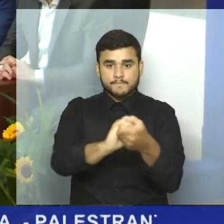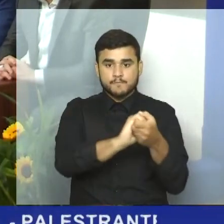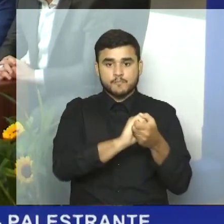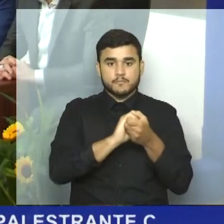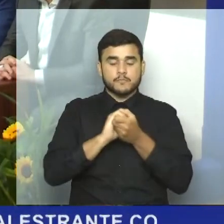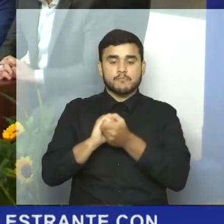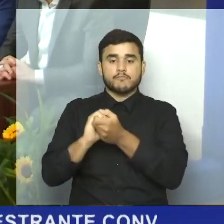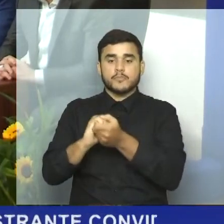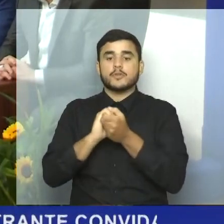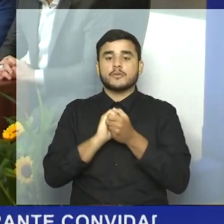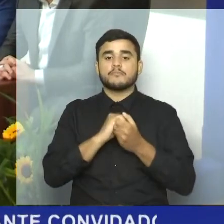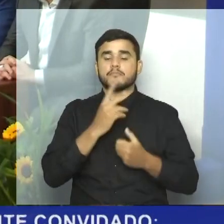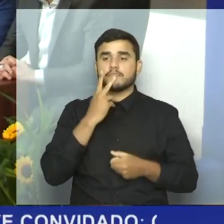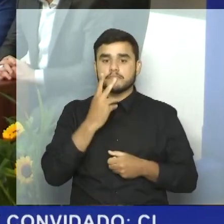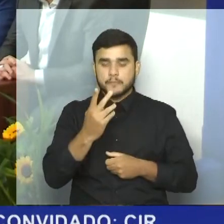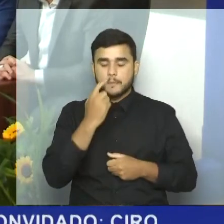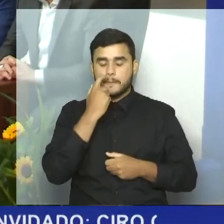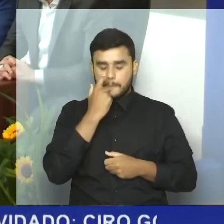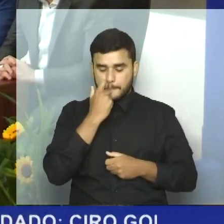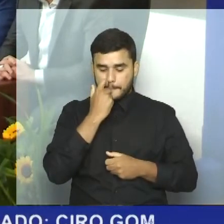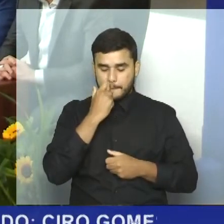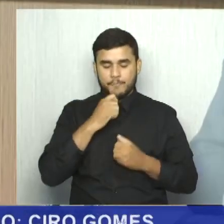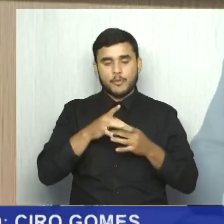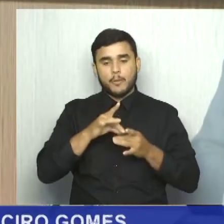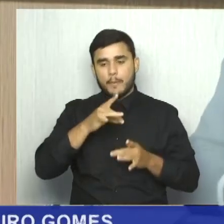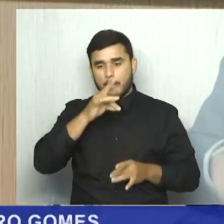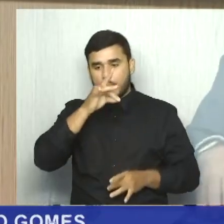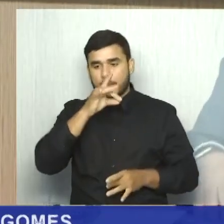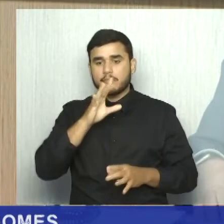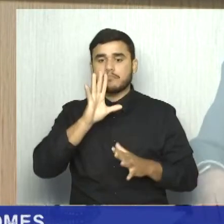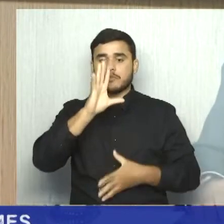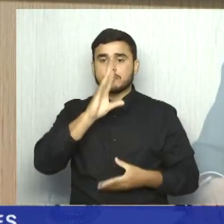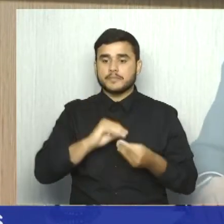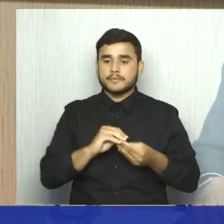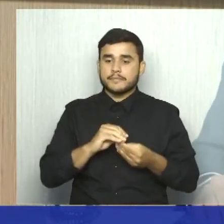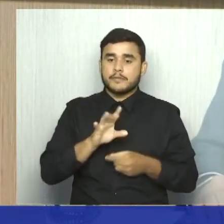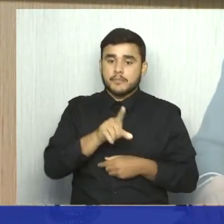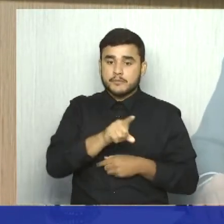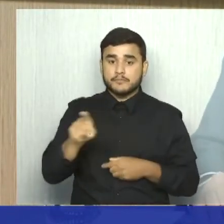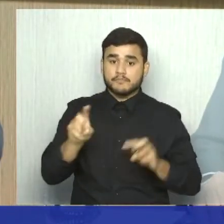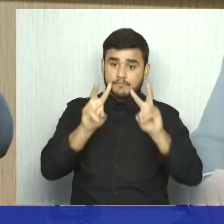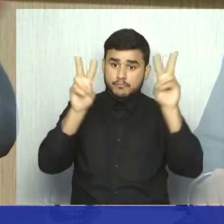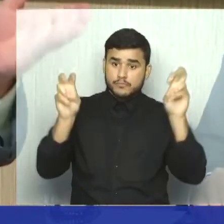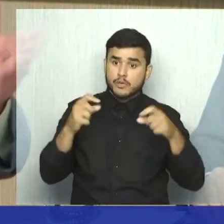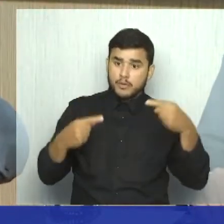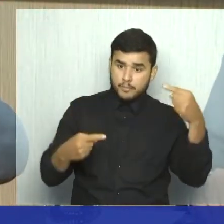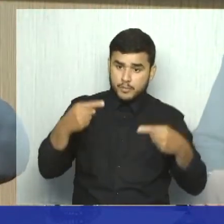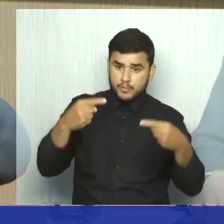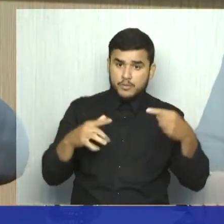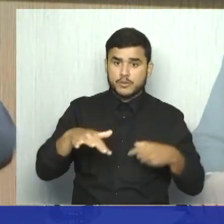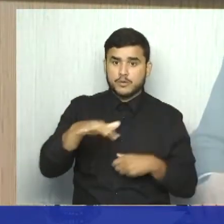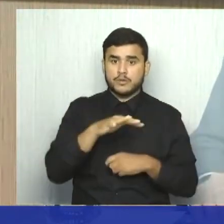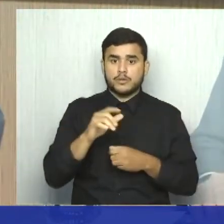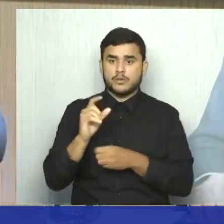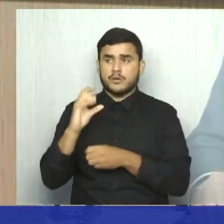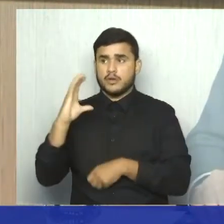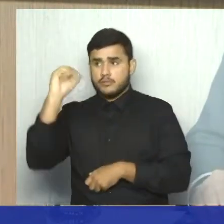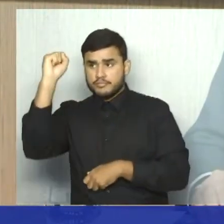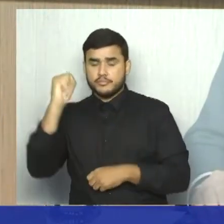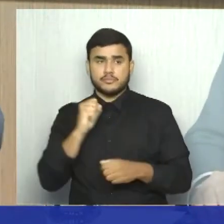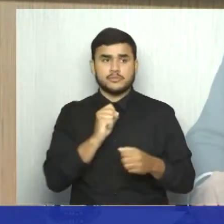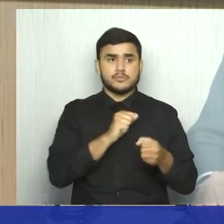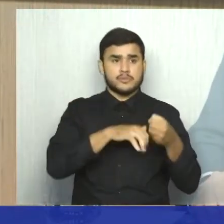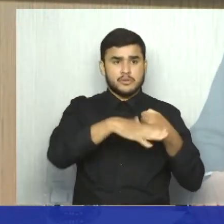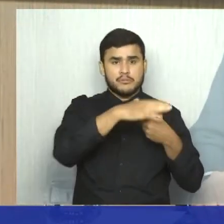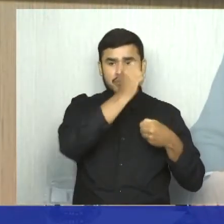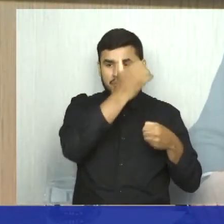estou falando demais, mas é necessário que a gente levante o Brasil para discutir o que interessa. Esse negócio de fascista, comunista, isso não resolve